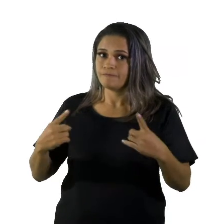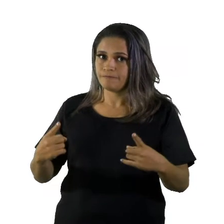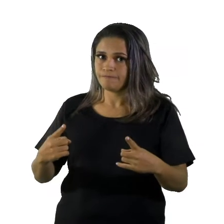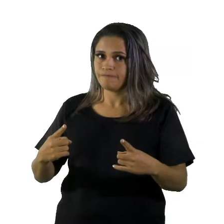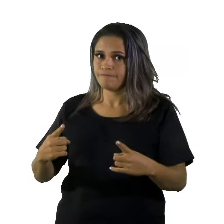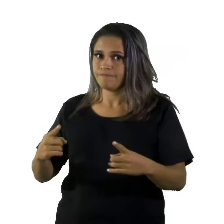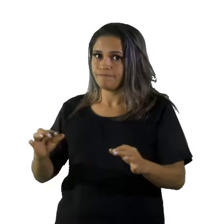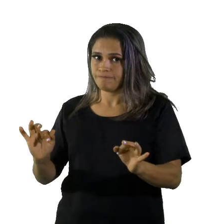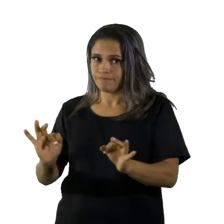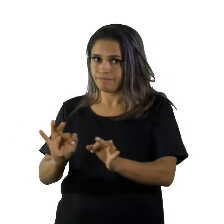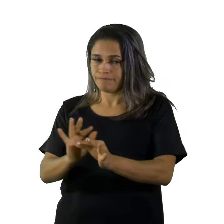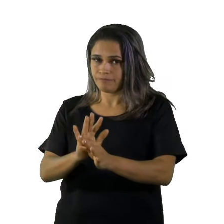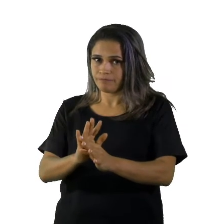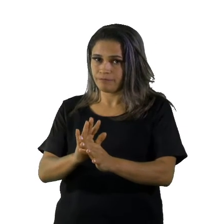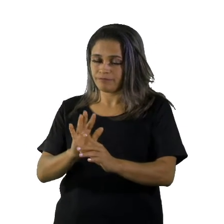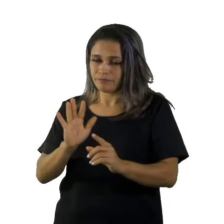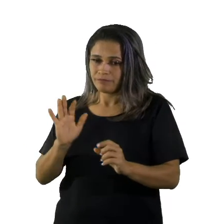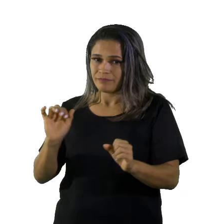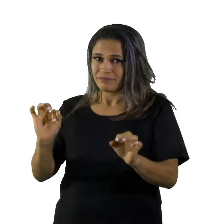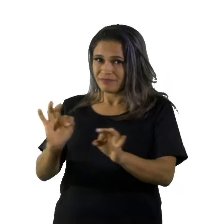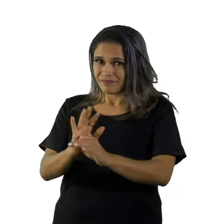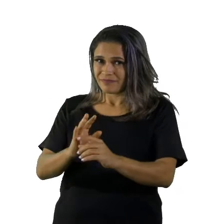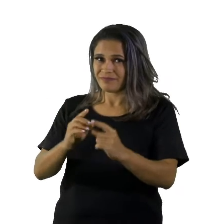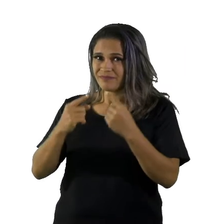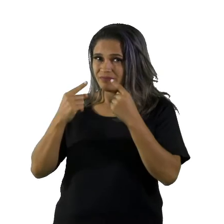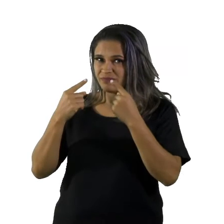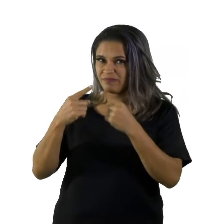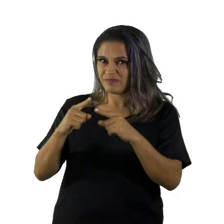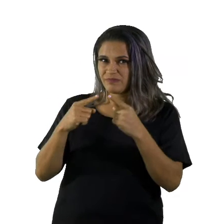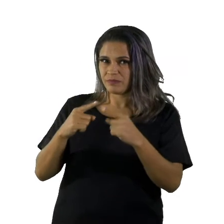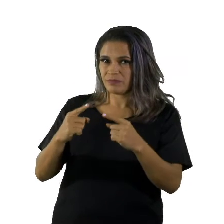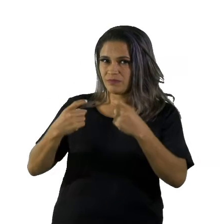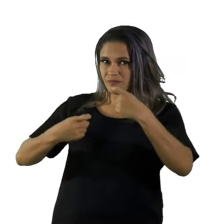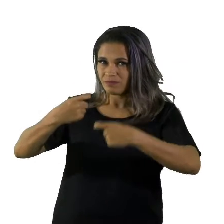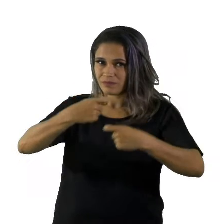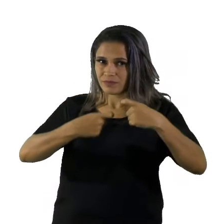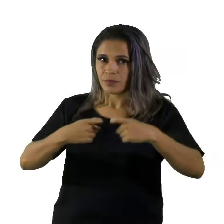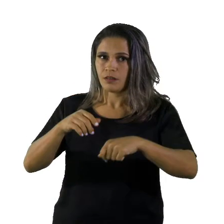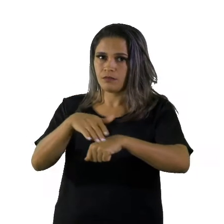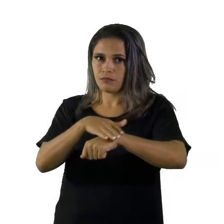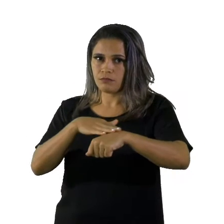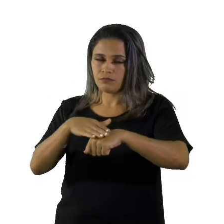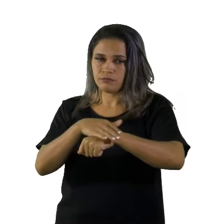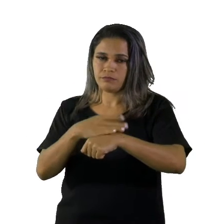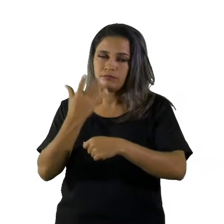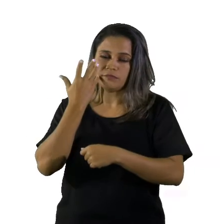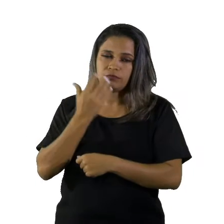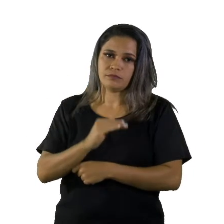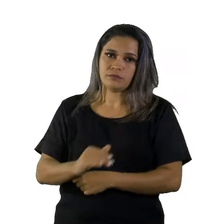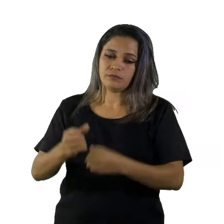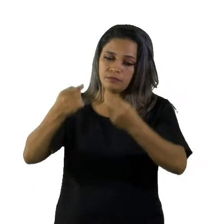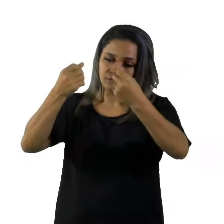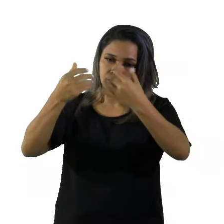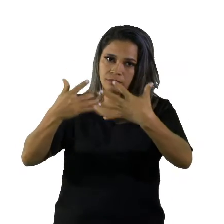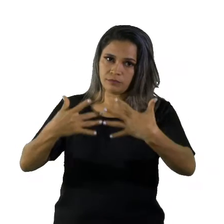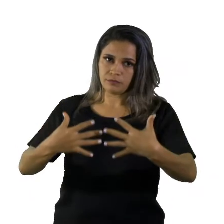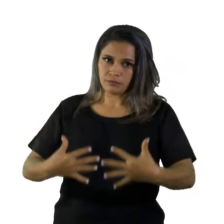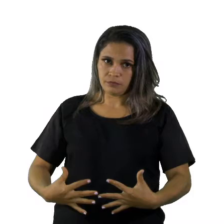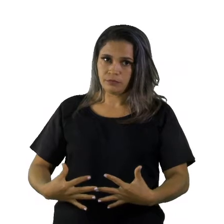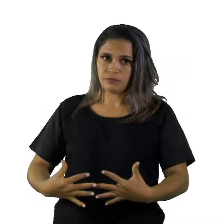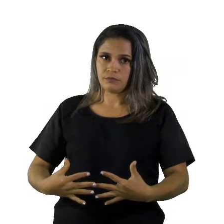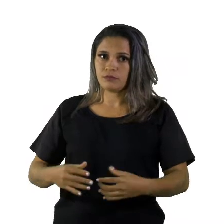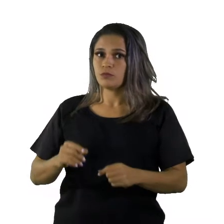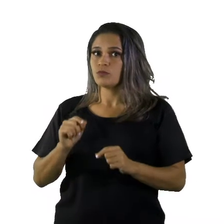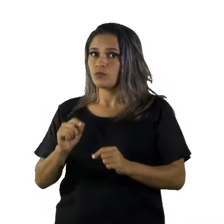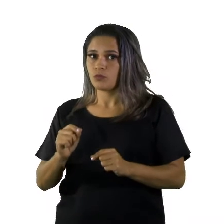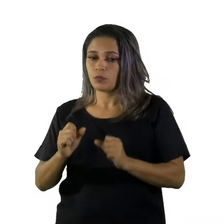solução para inibir a violência é conversar com as crianças e explicar para elas o que se deve